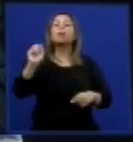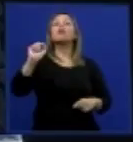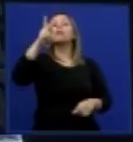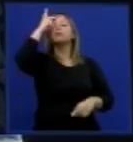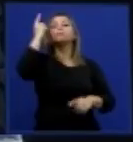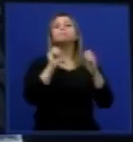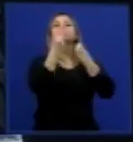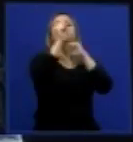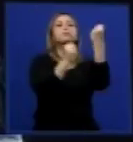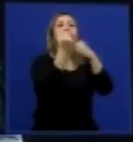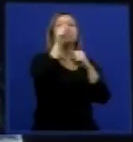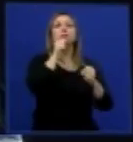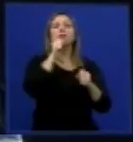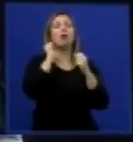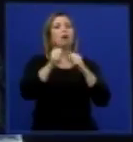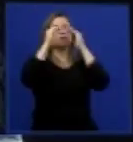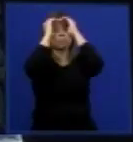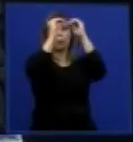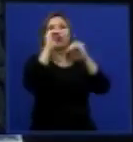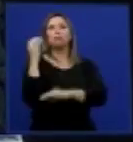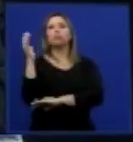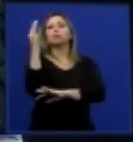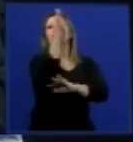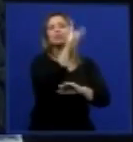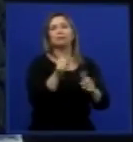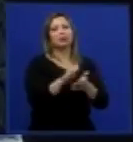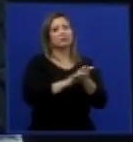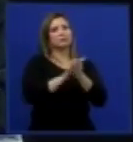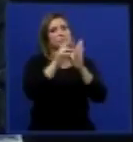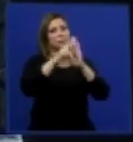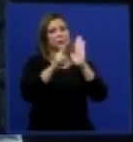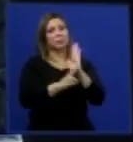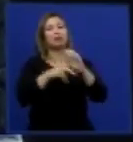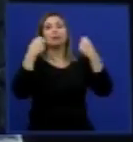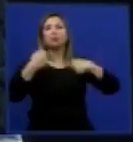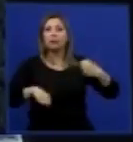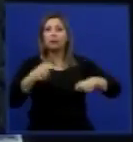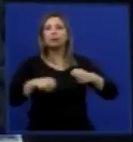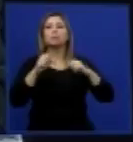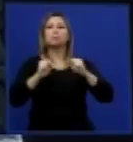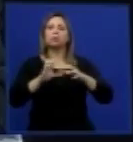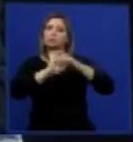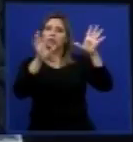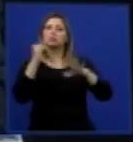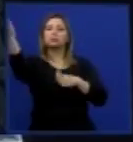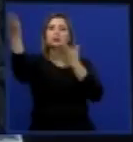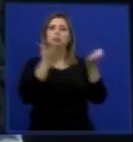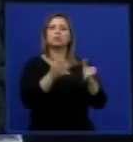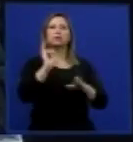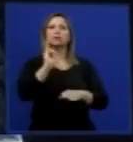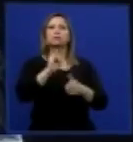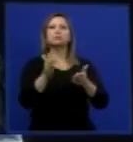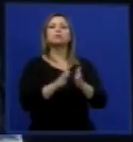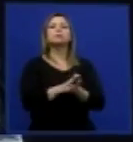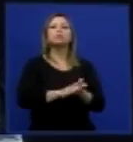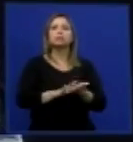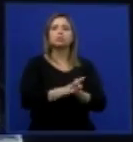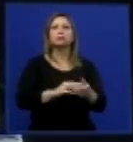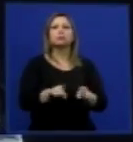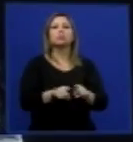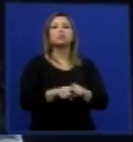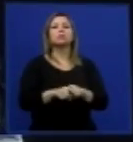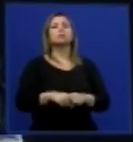cumprindo essa Norma ambiental para que seja imediatamente revogado o seu direito de importar mas não penalizar quem está